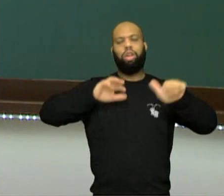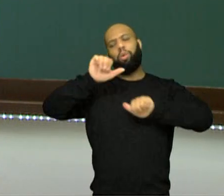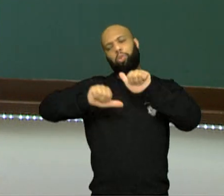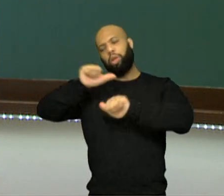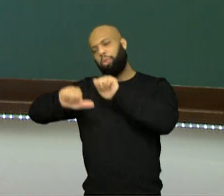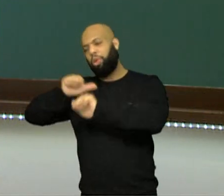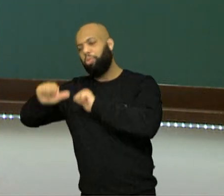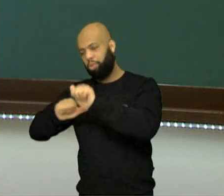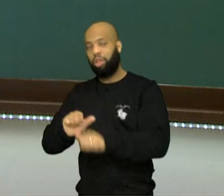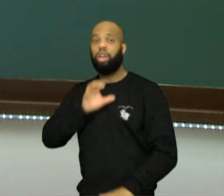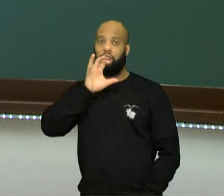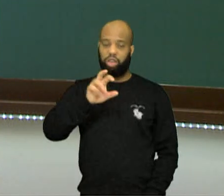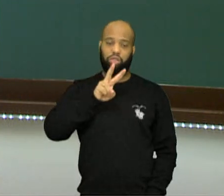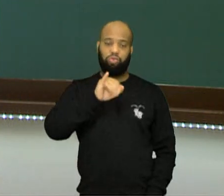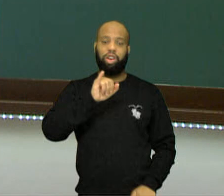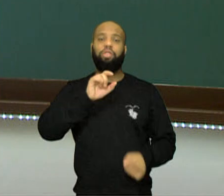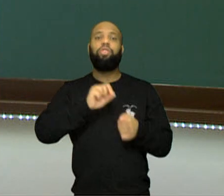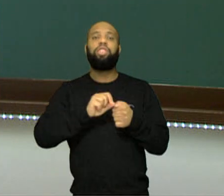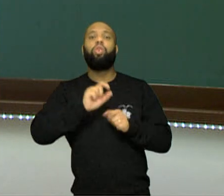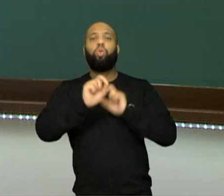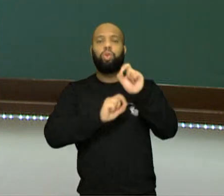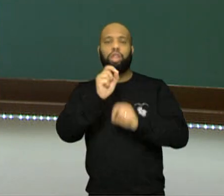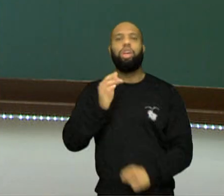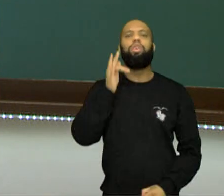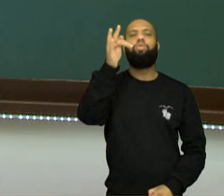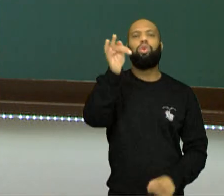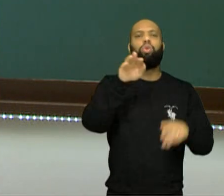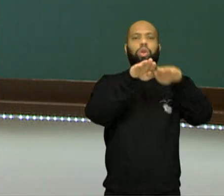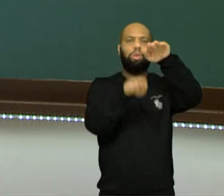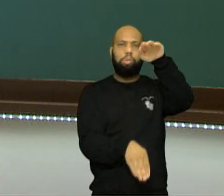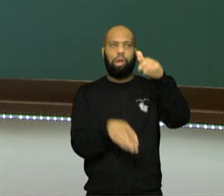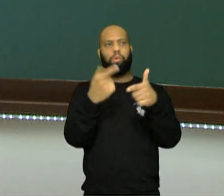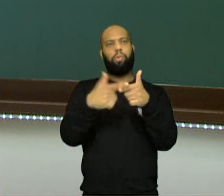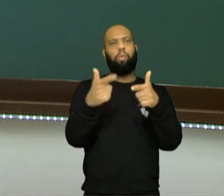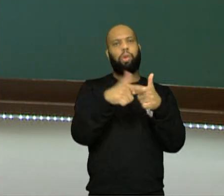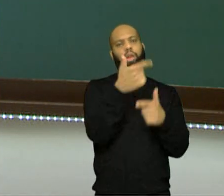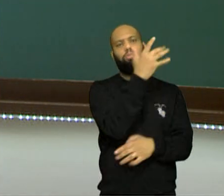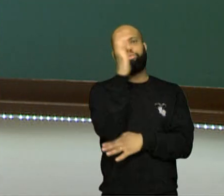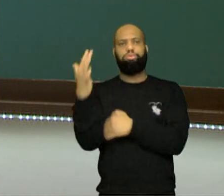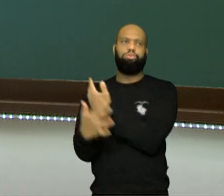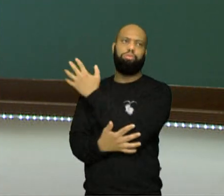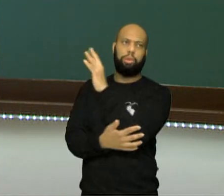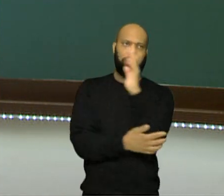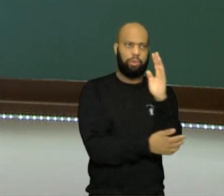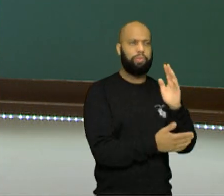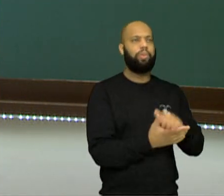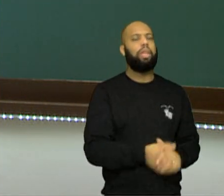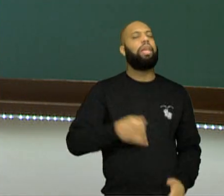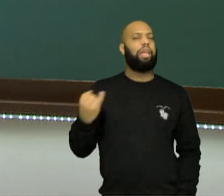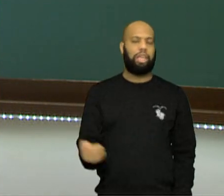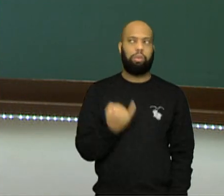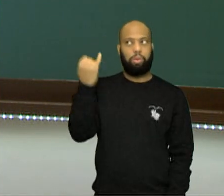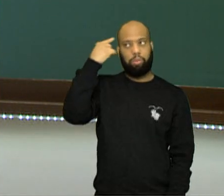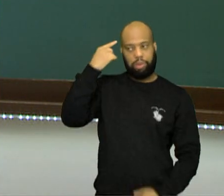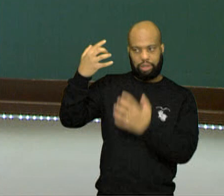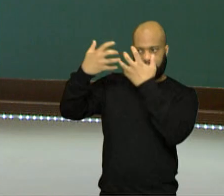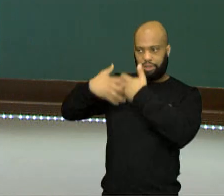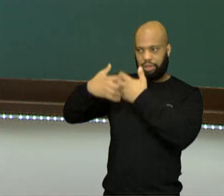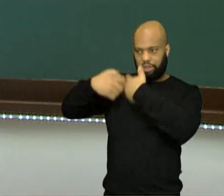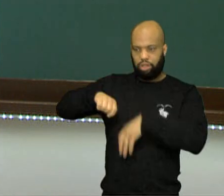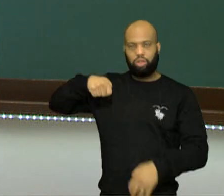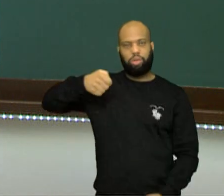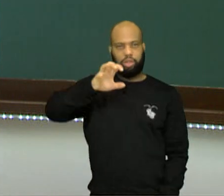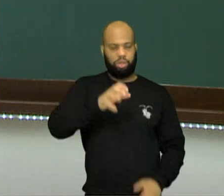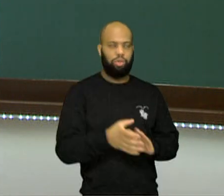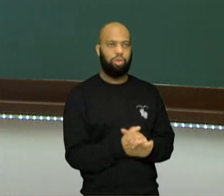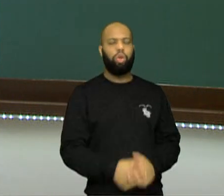modificando isso, vai causar um desequilíbrio que é classificado como um problema ambiental, certo? Então é importante pensar. E